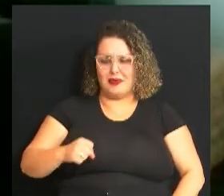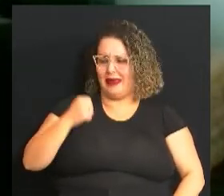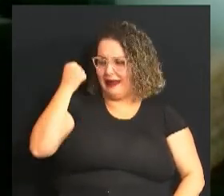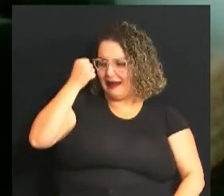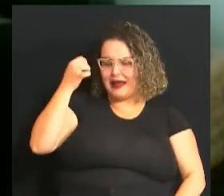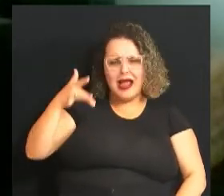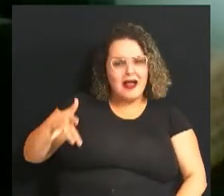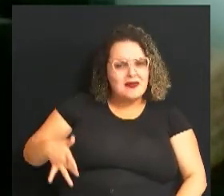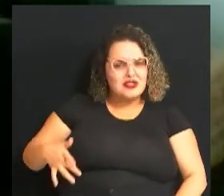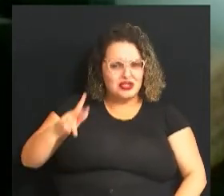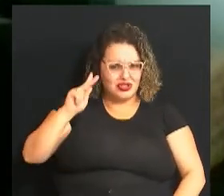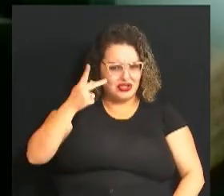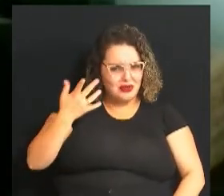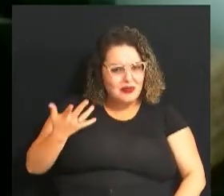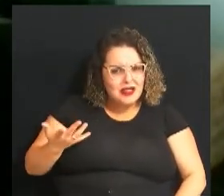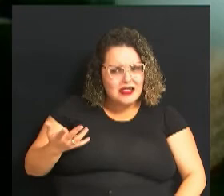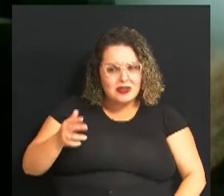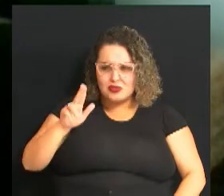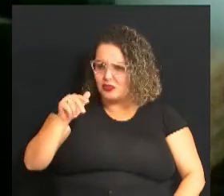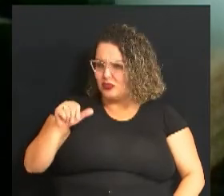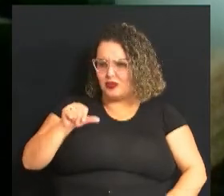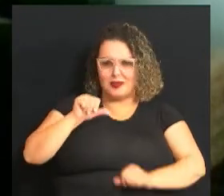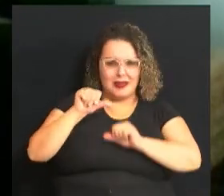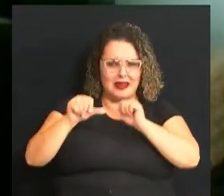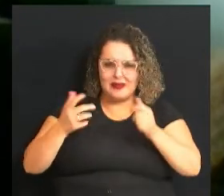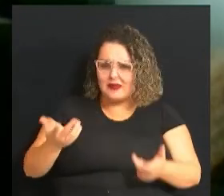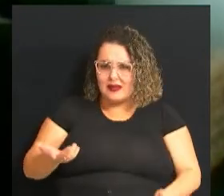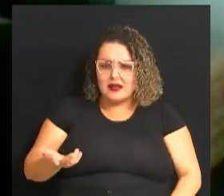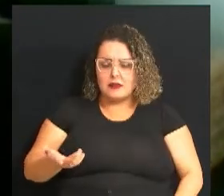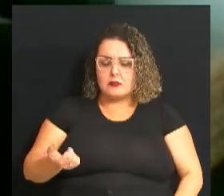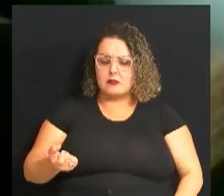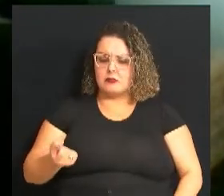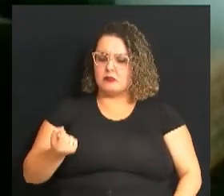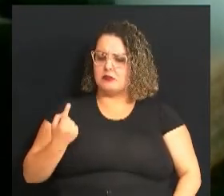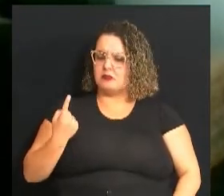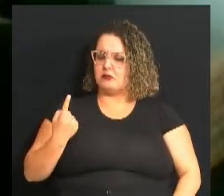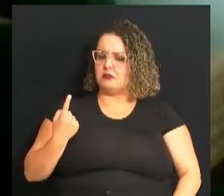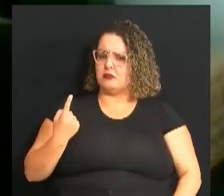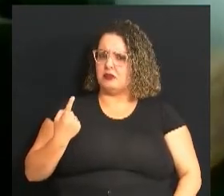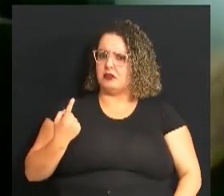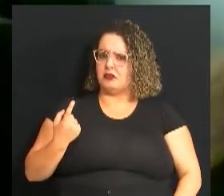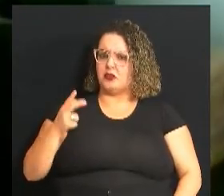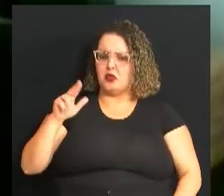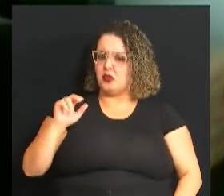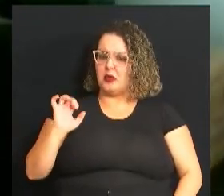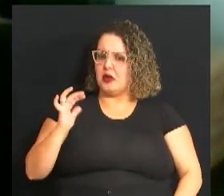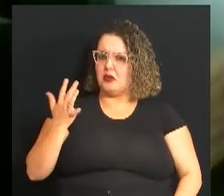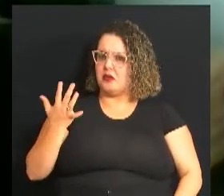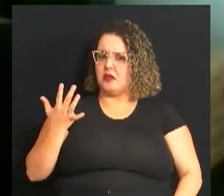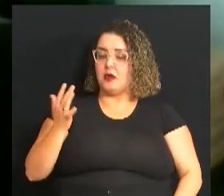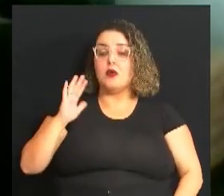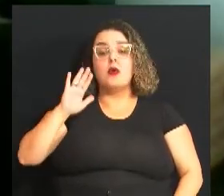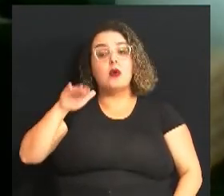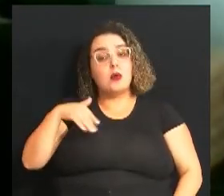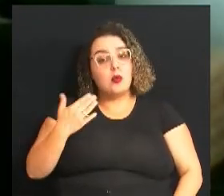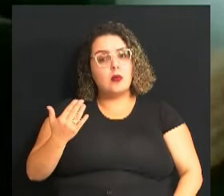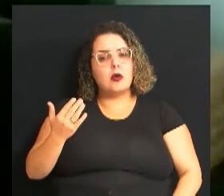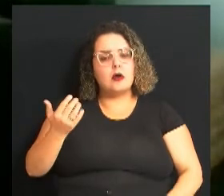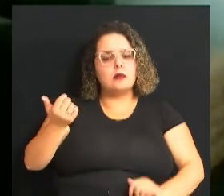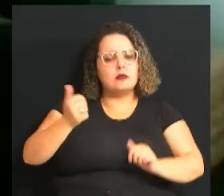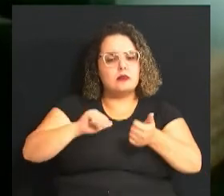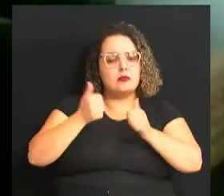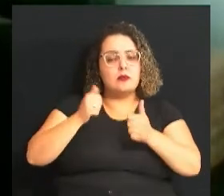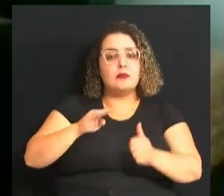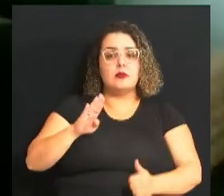hepatite. Então, causou uma certa estranheza essa situação. E quando a gente avalia as biópsias